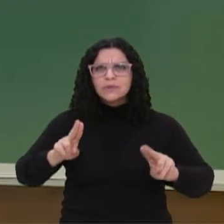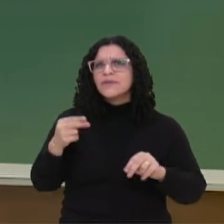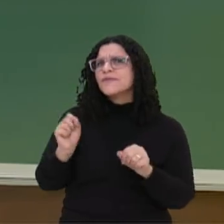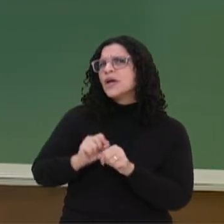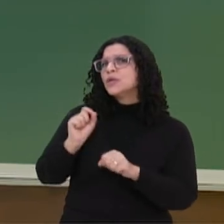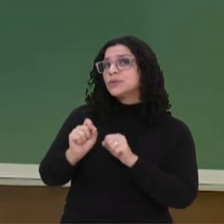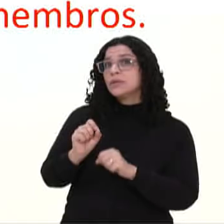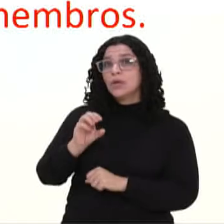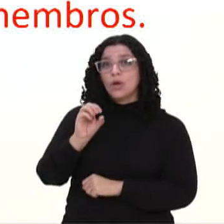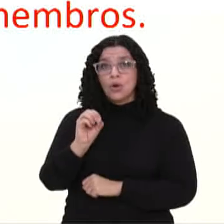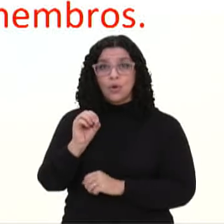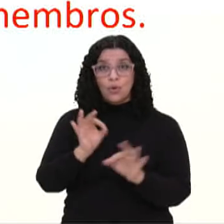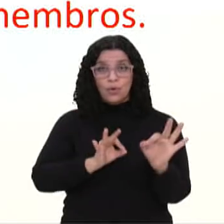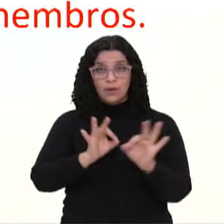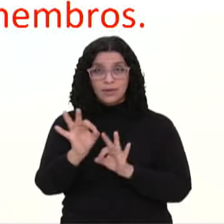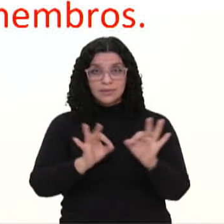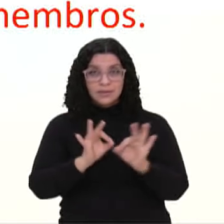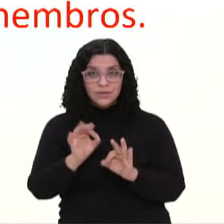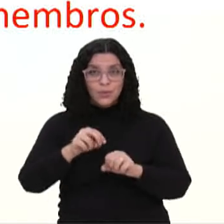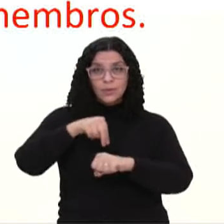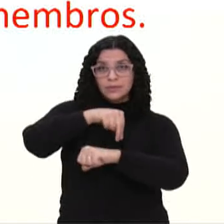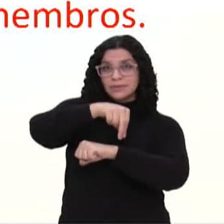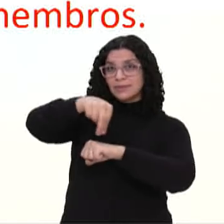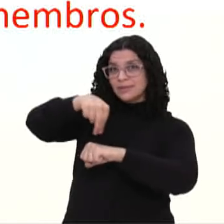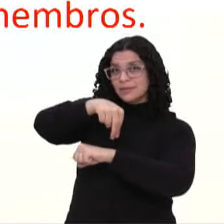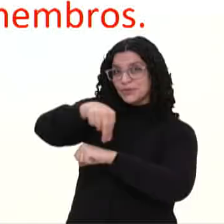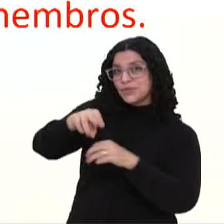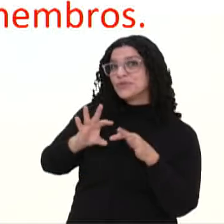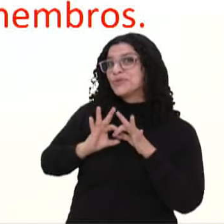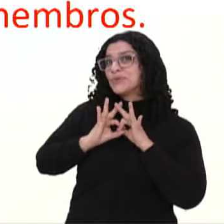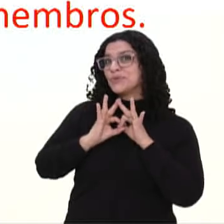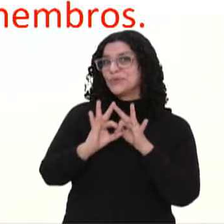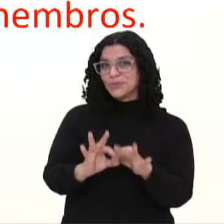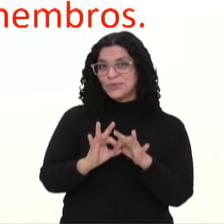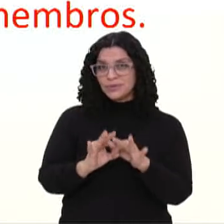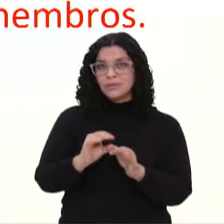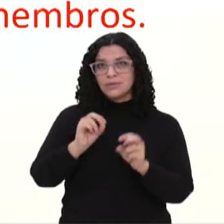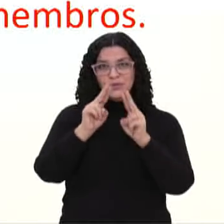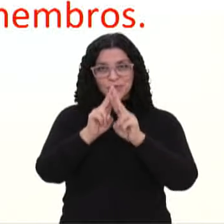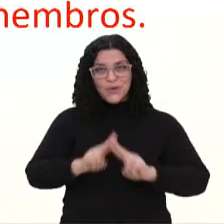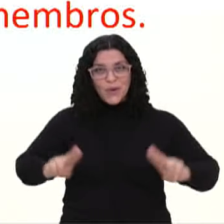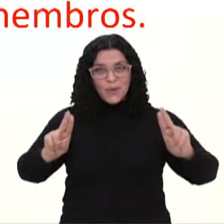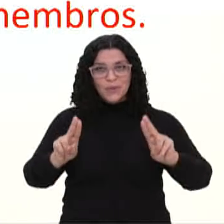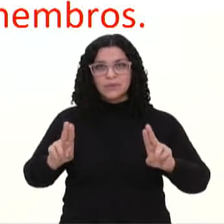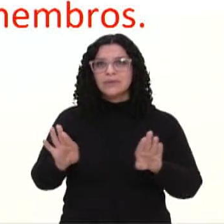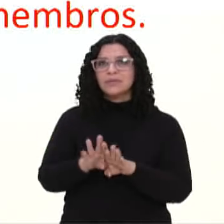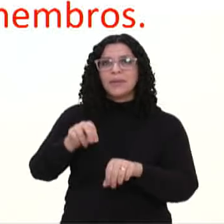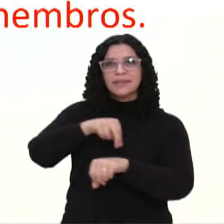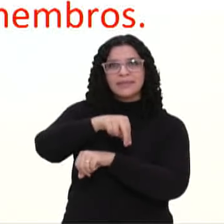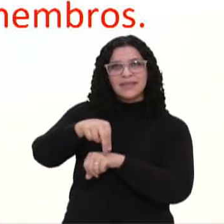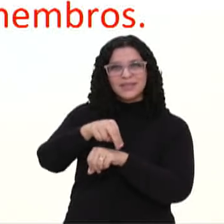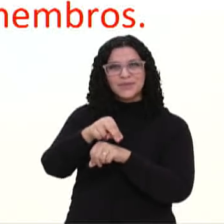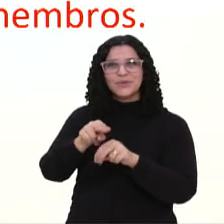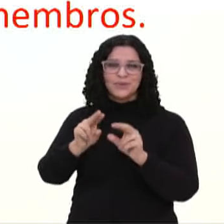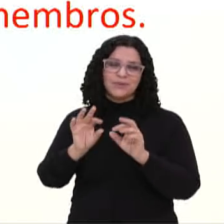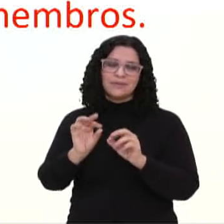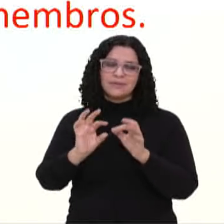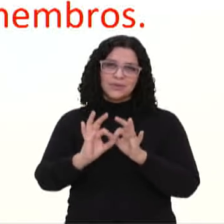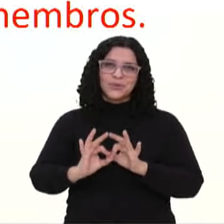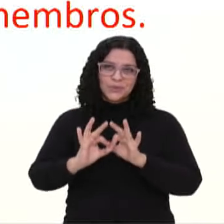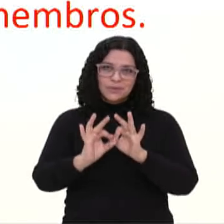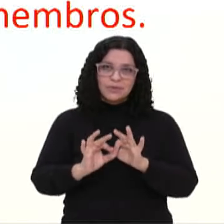A ONU significa Organização das Nações Unidas, ONU, ou simplesmente Nações Unidas. É